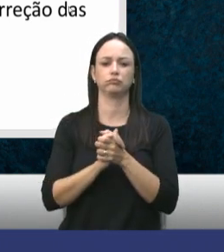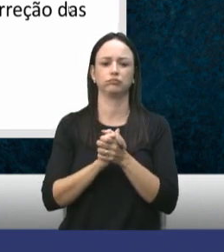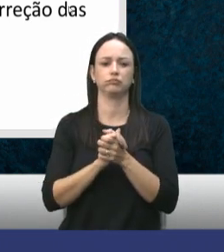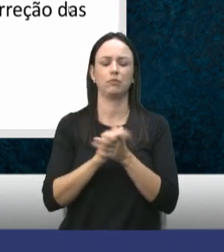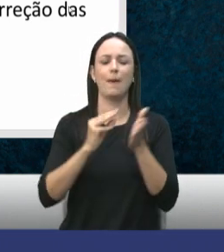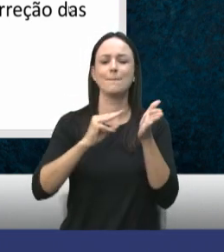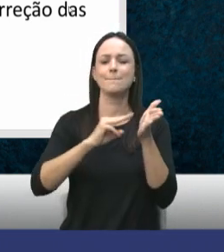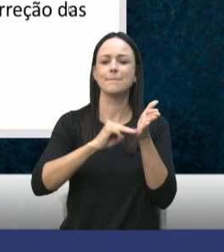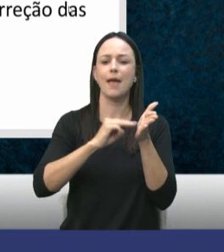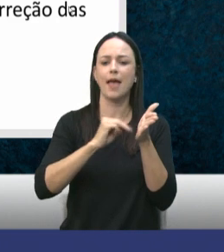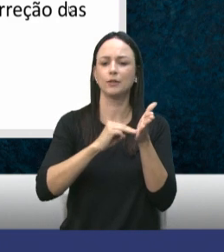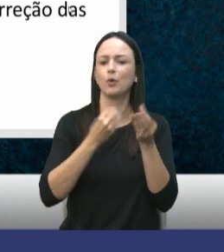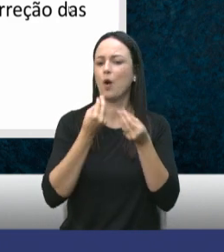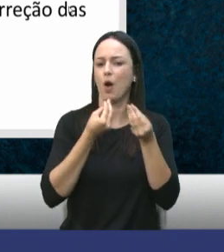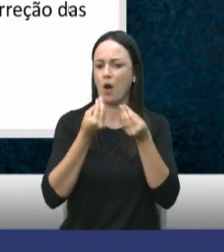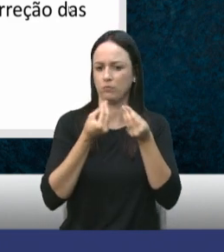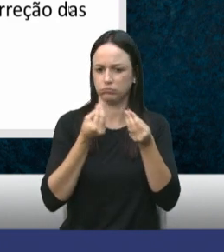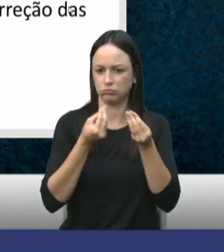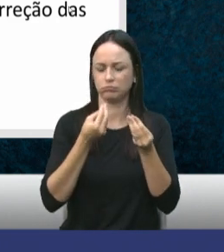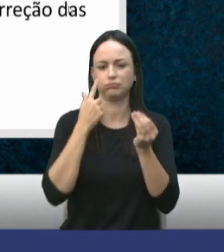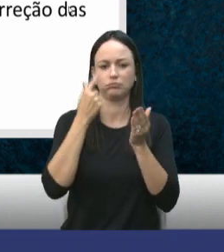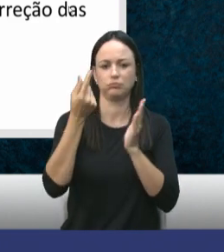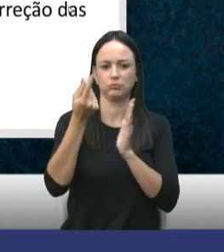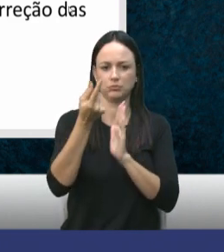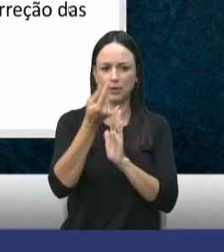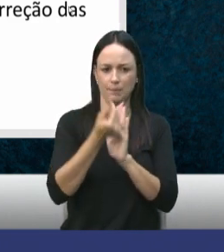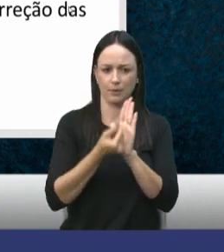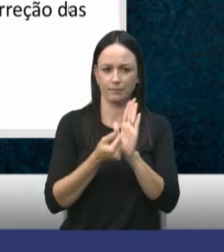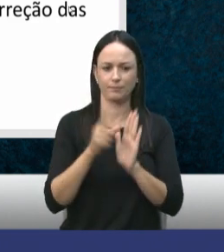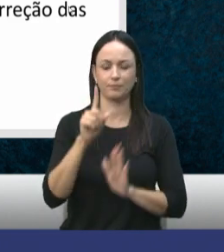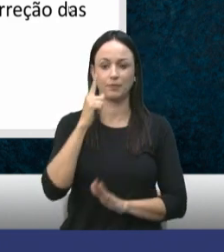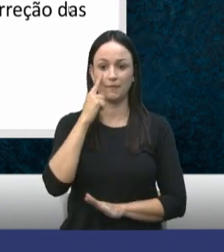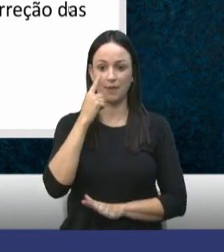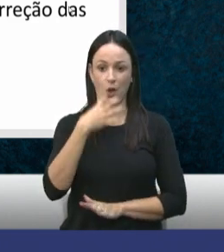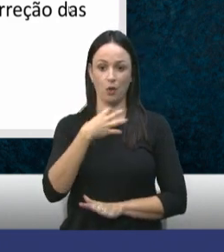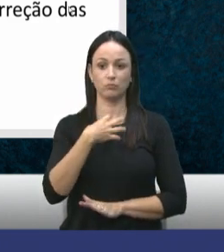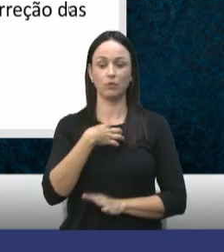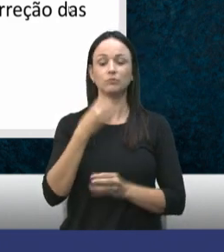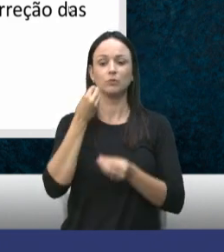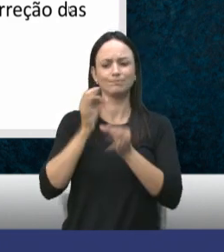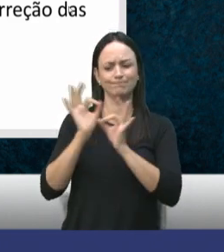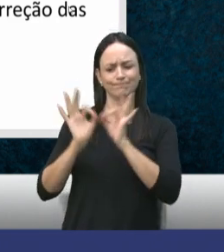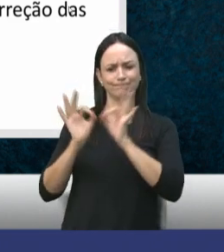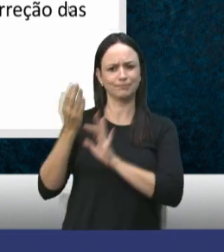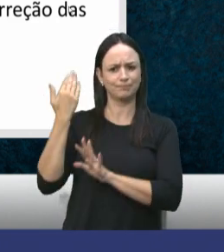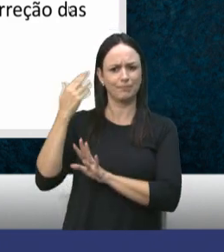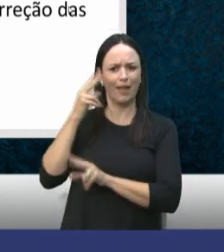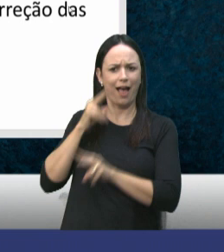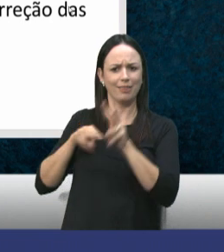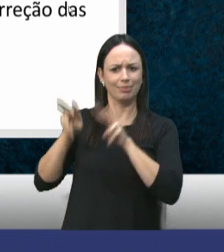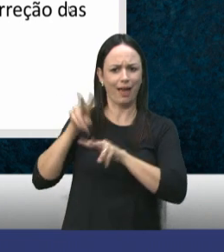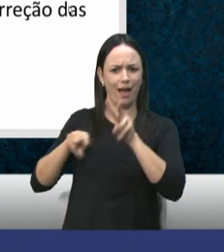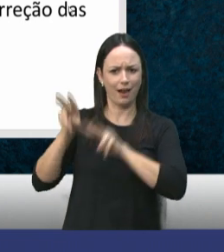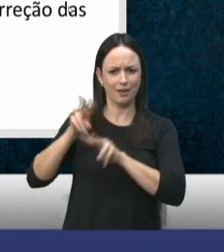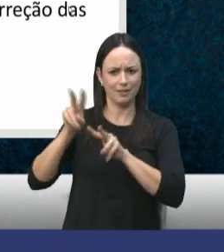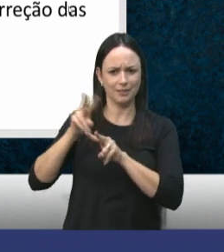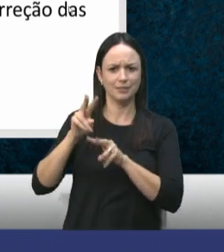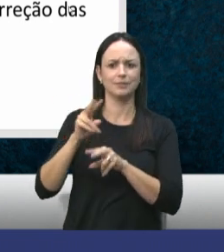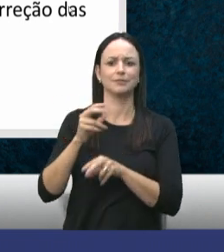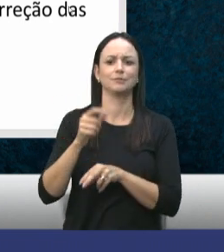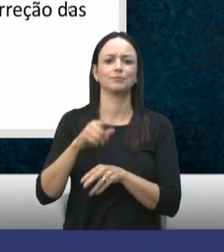para a estimativa da receita? Nós pegamos o comportamento das receitas, a análise da evolução da receita nos últimos